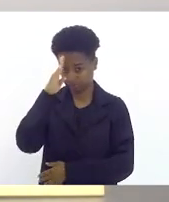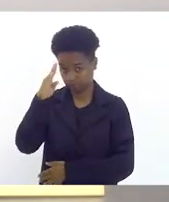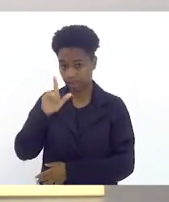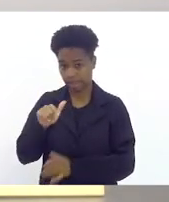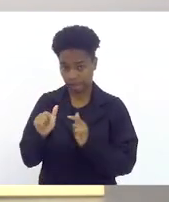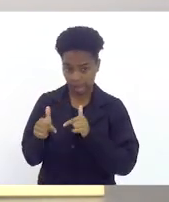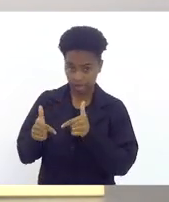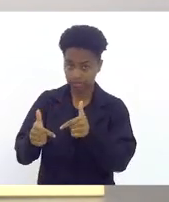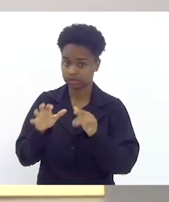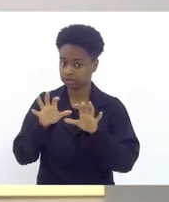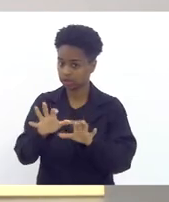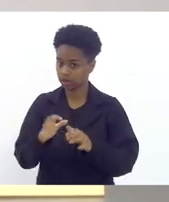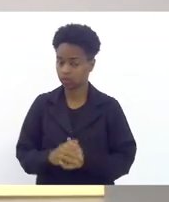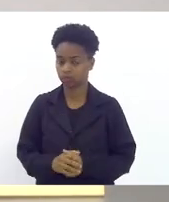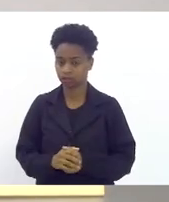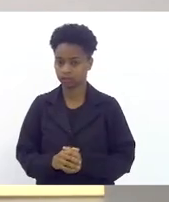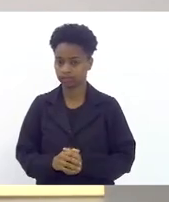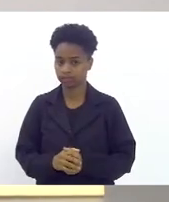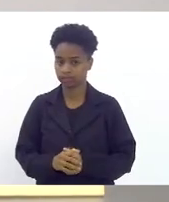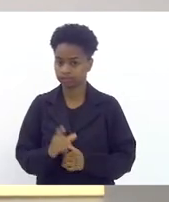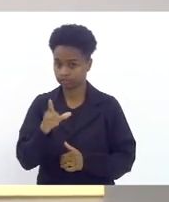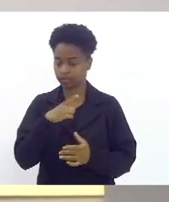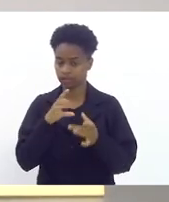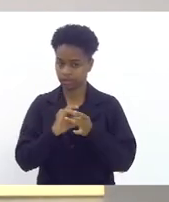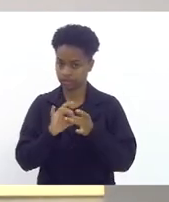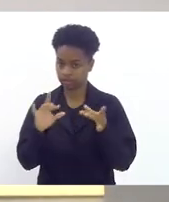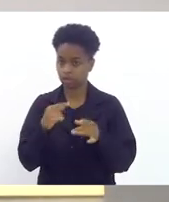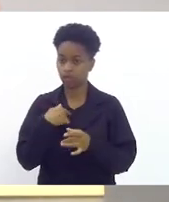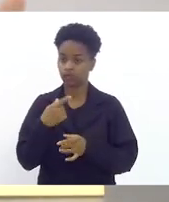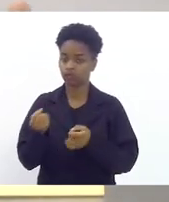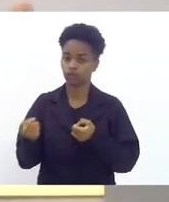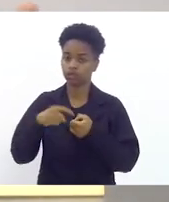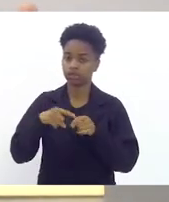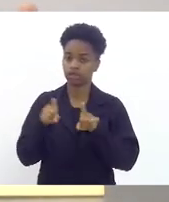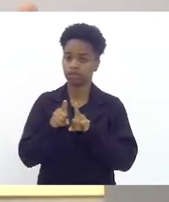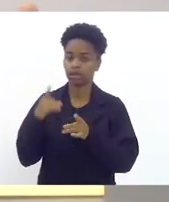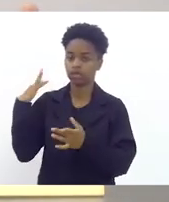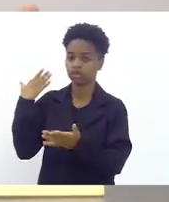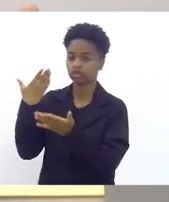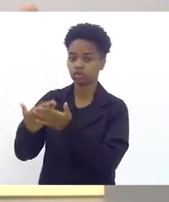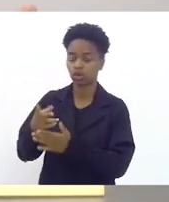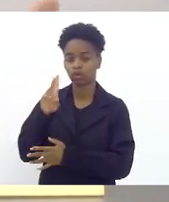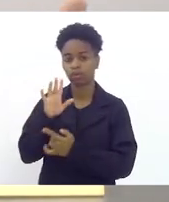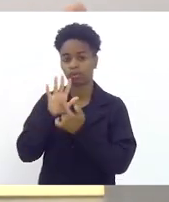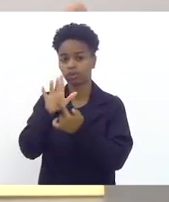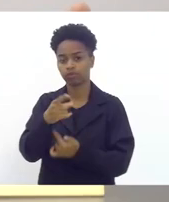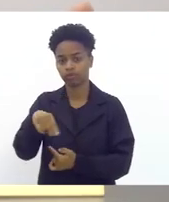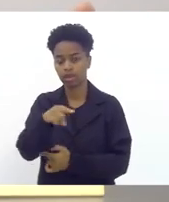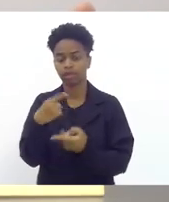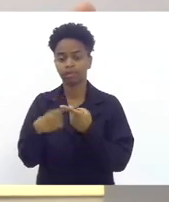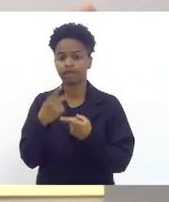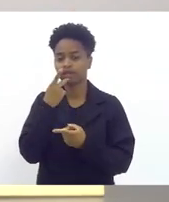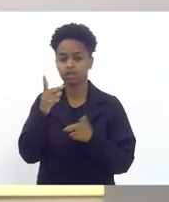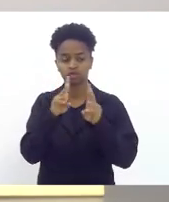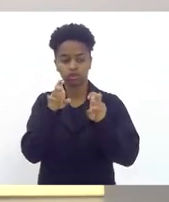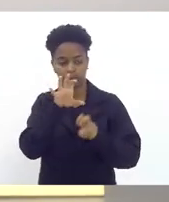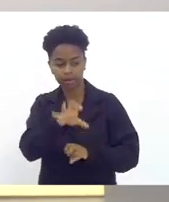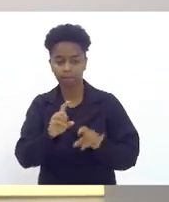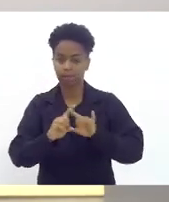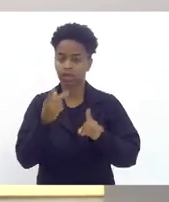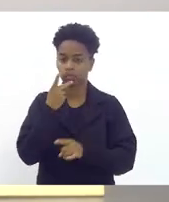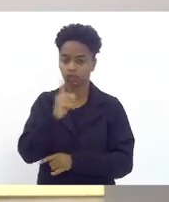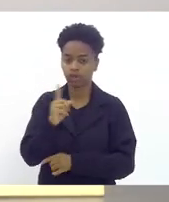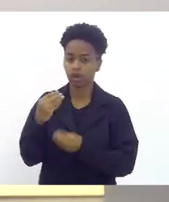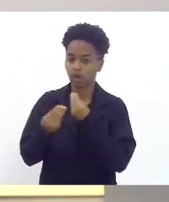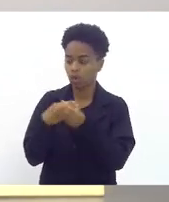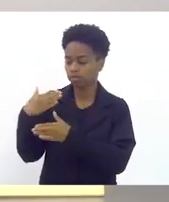disso é desse recurso que está disponível E aí eu queria só resgatar um histórico também porque falar desse recurso mas também não falar do processo de